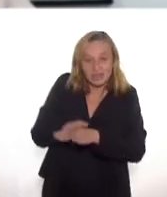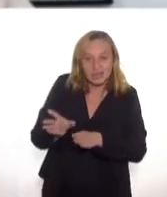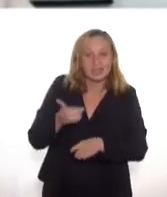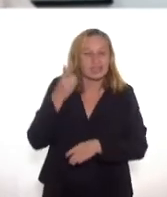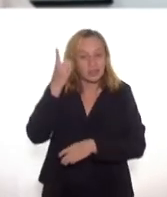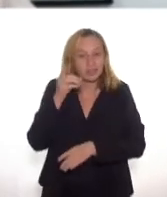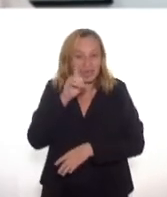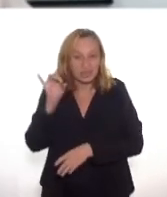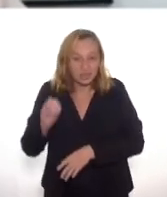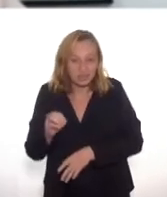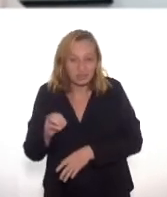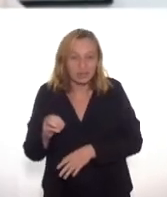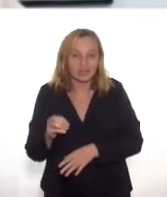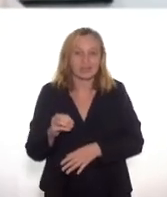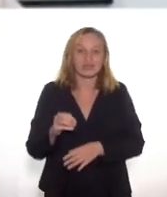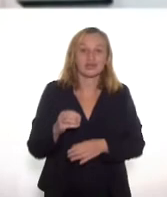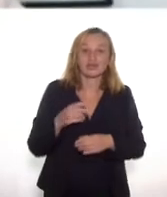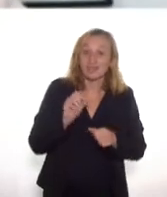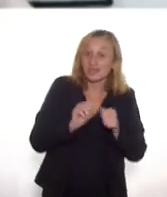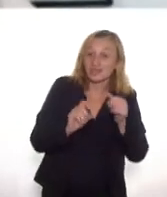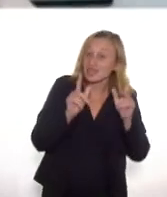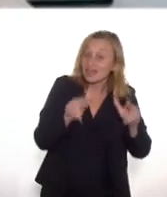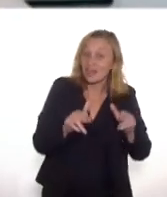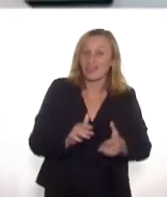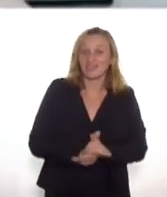Dino. Deveria fazer o mesmo.